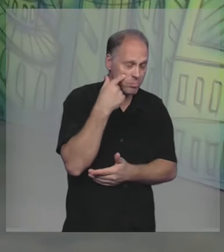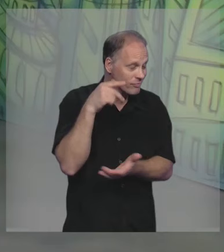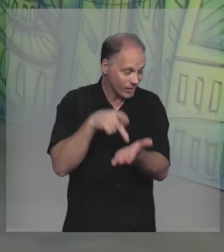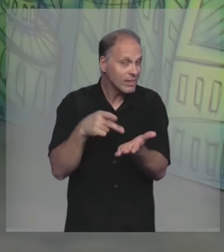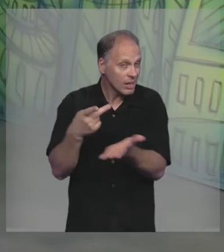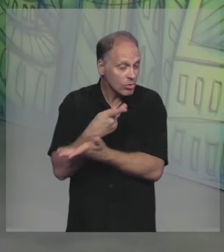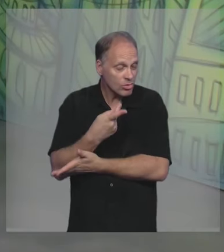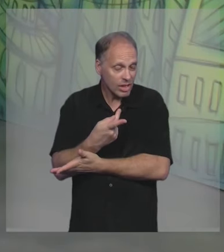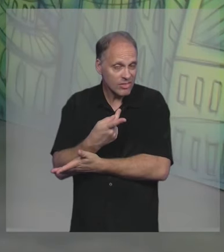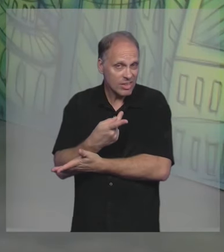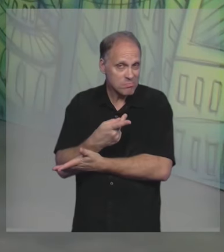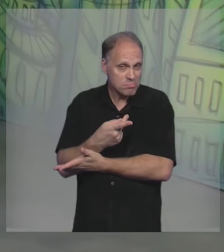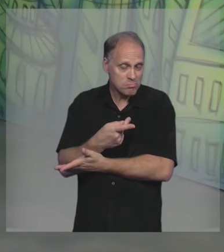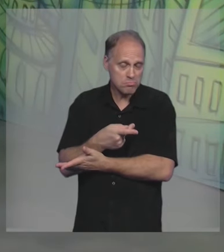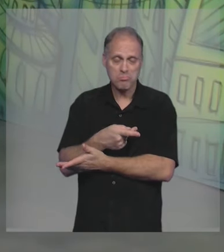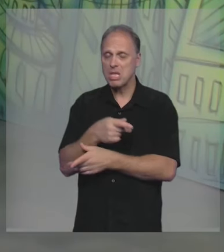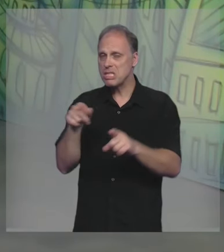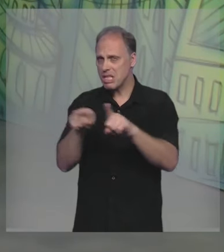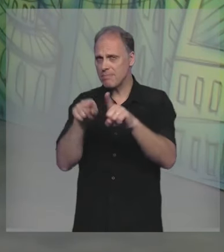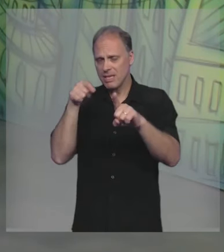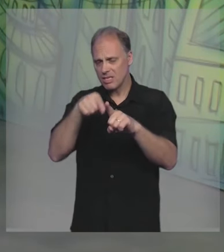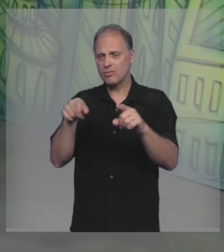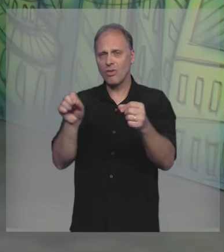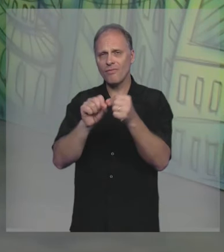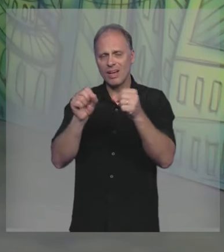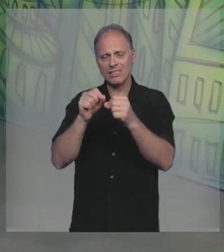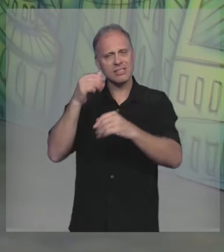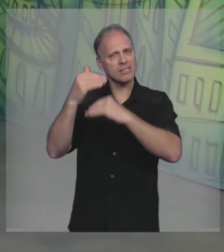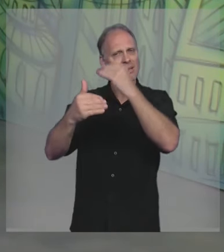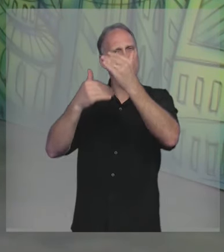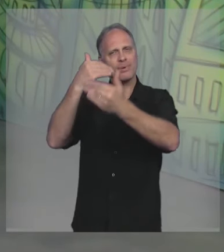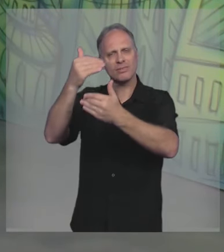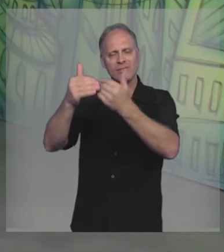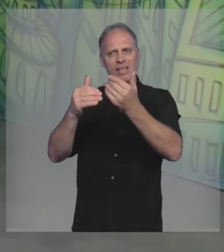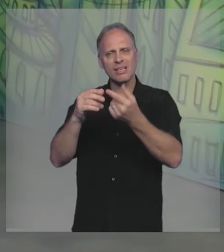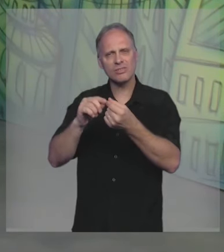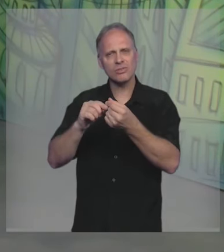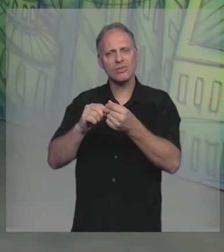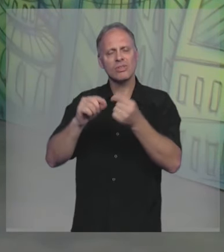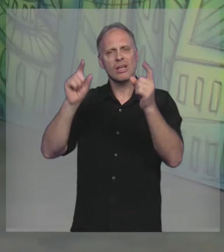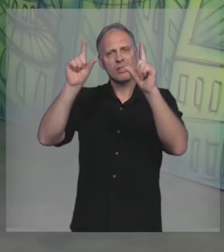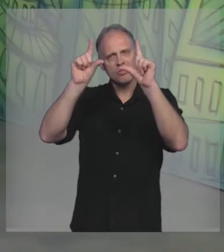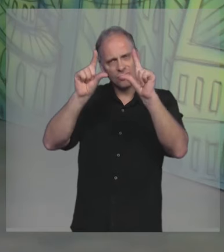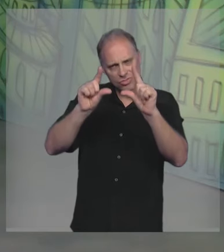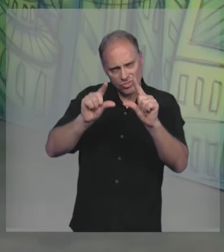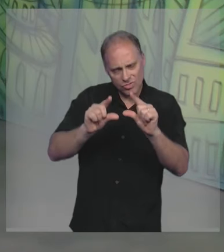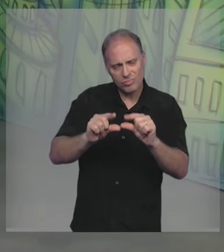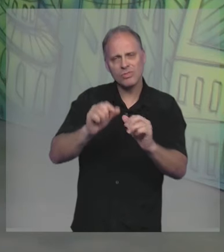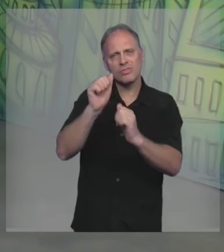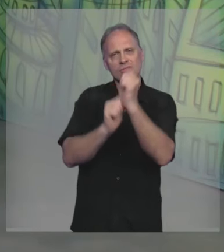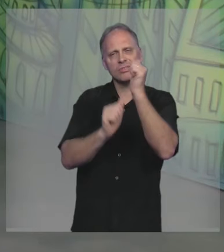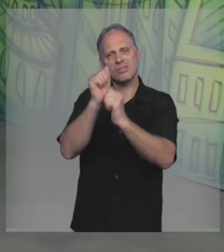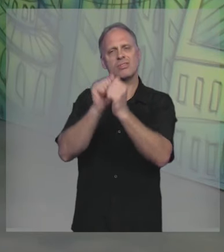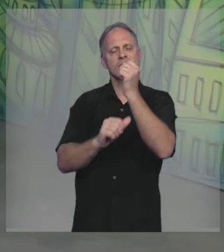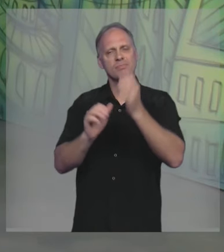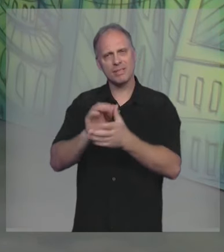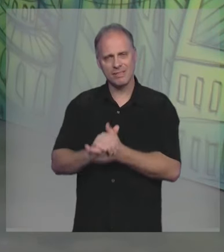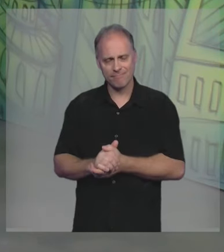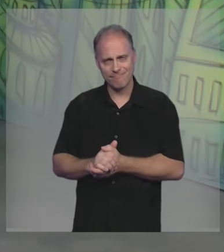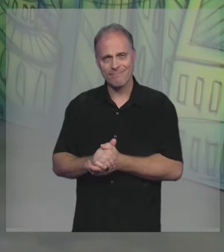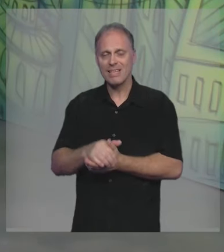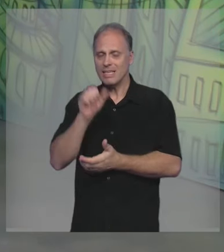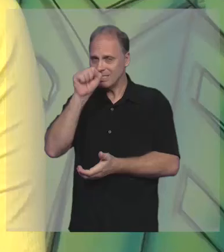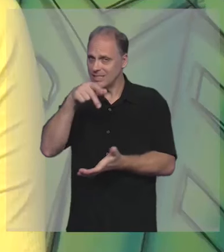né? E isso gera justamente esse processo de desindustrialização? Sim, na verdade, isso